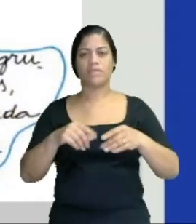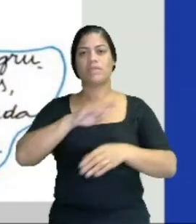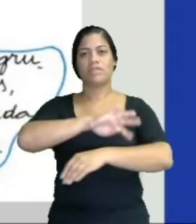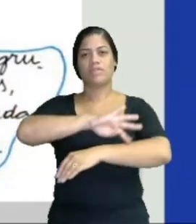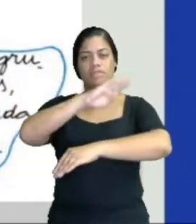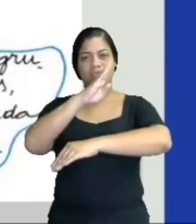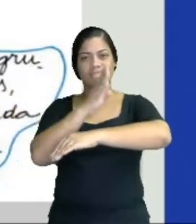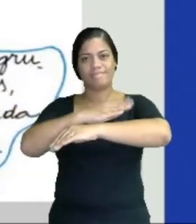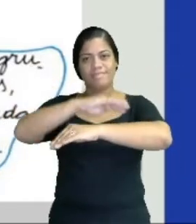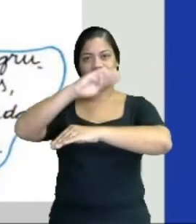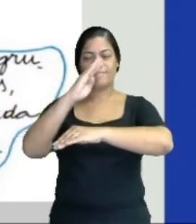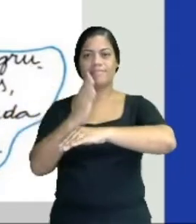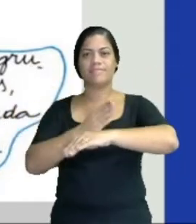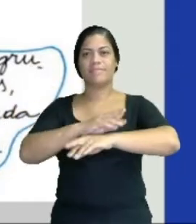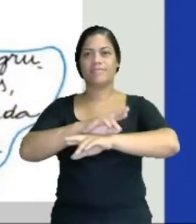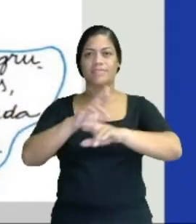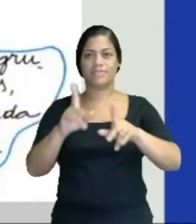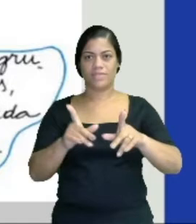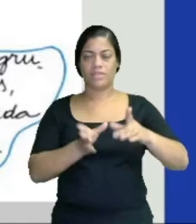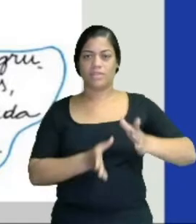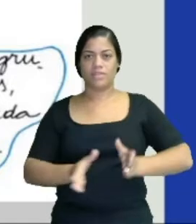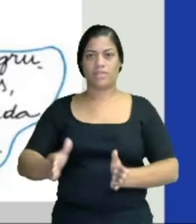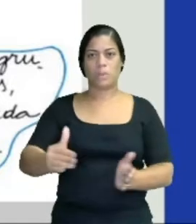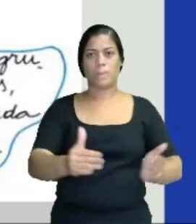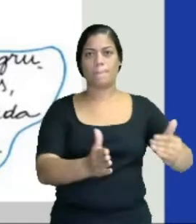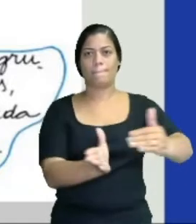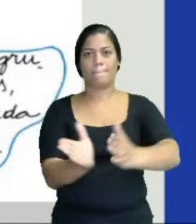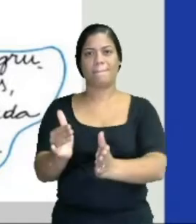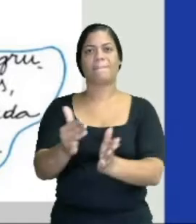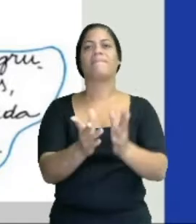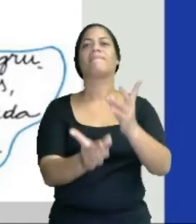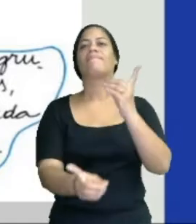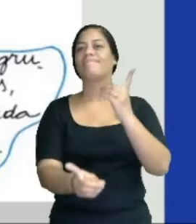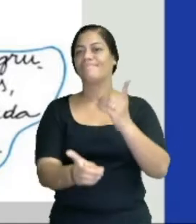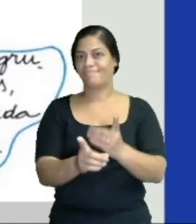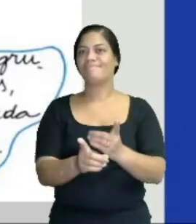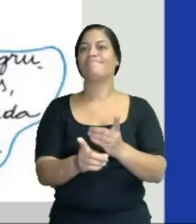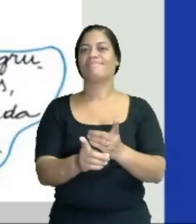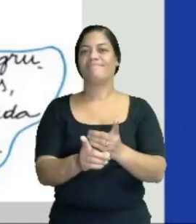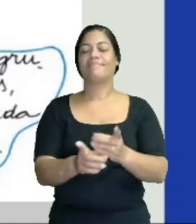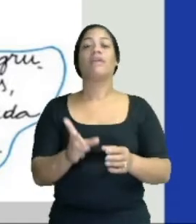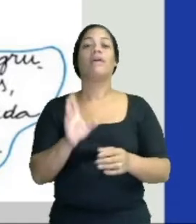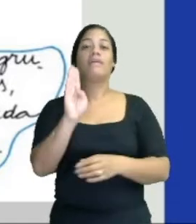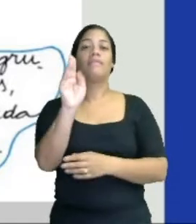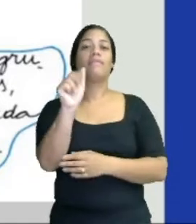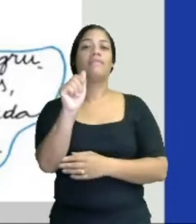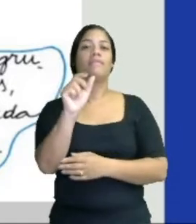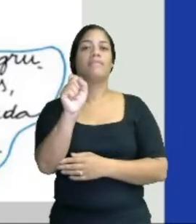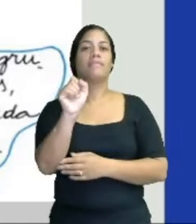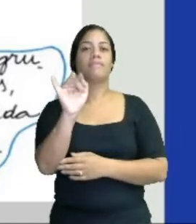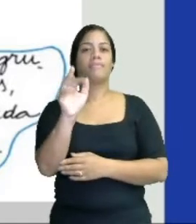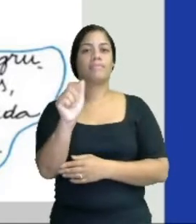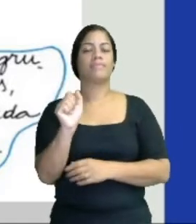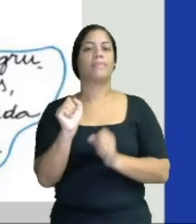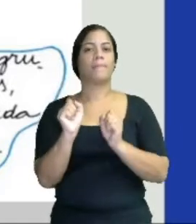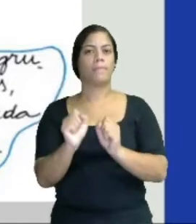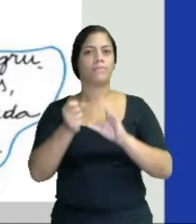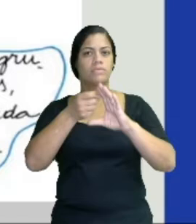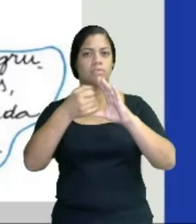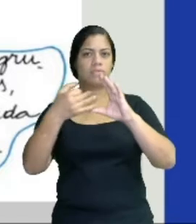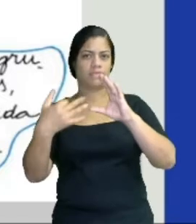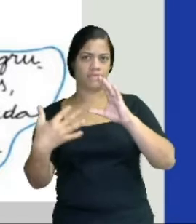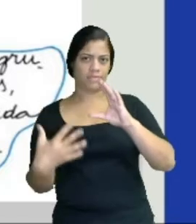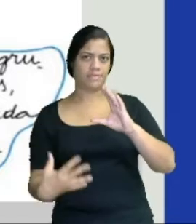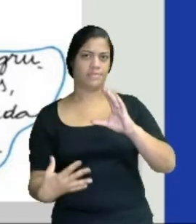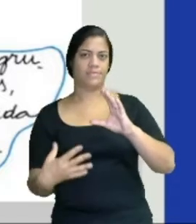desníveis na superfície dão a direção para a água. Uma bacia pode ser classificada de acordo com sua grandeza